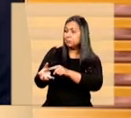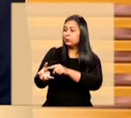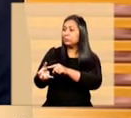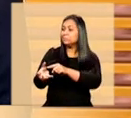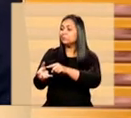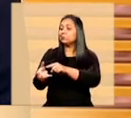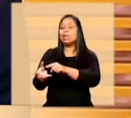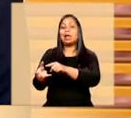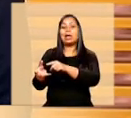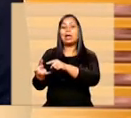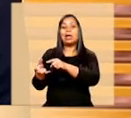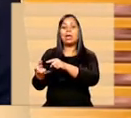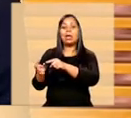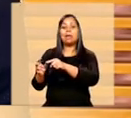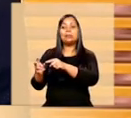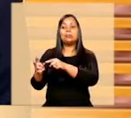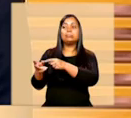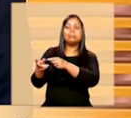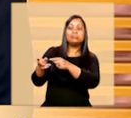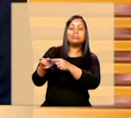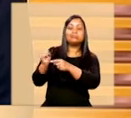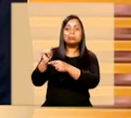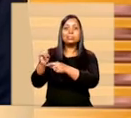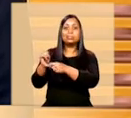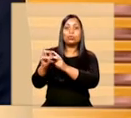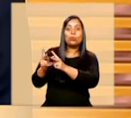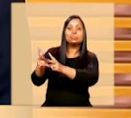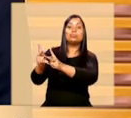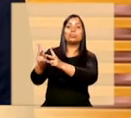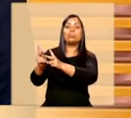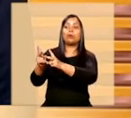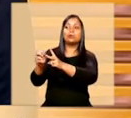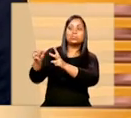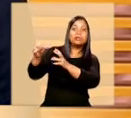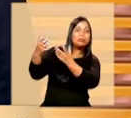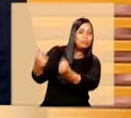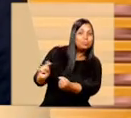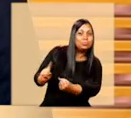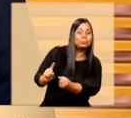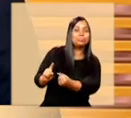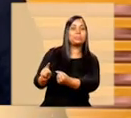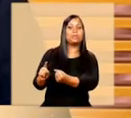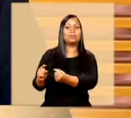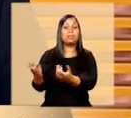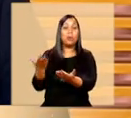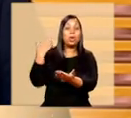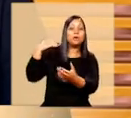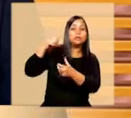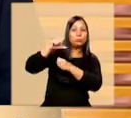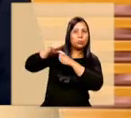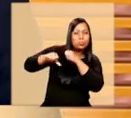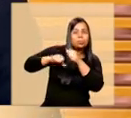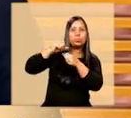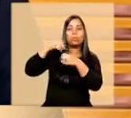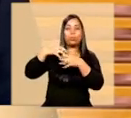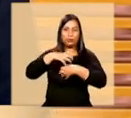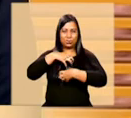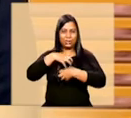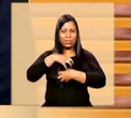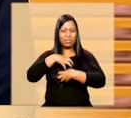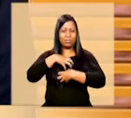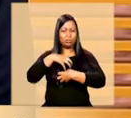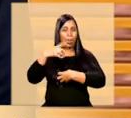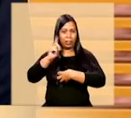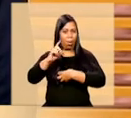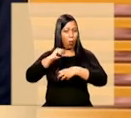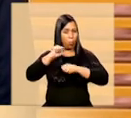si não mudou muito, desde quando começou-se os transplantes não mudou. A técnica cirúrgica, a anastomose dos vasos, como colocar isso no corpo da pessoa